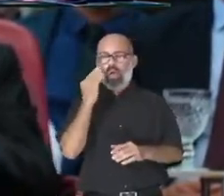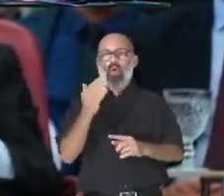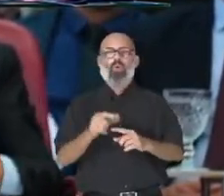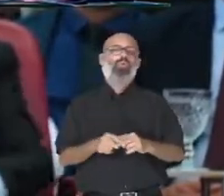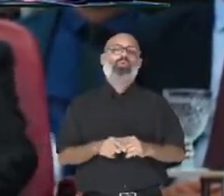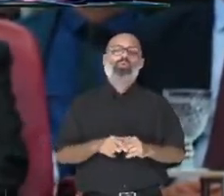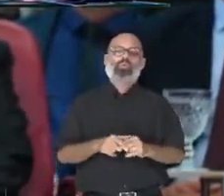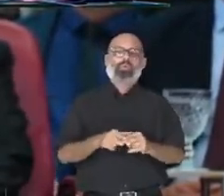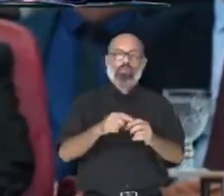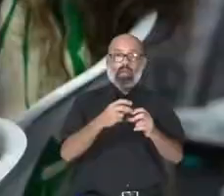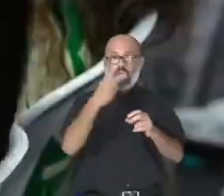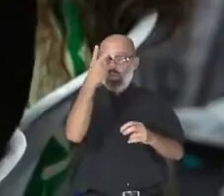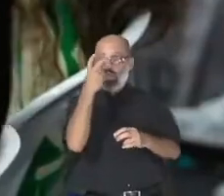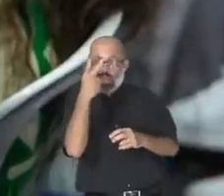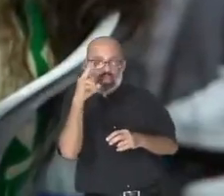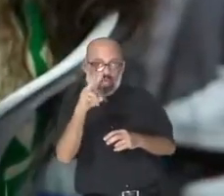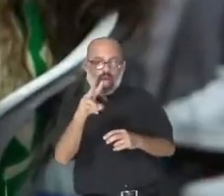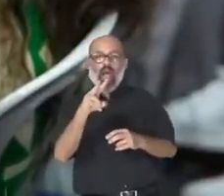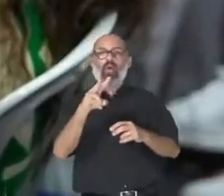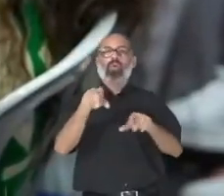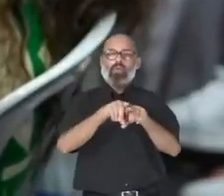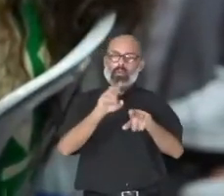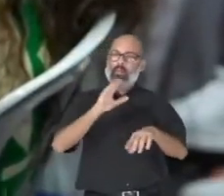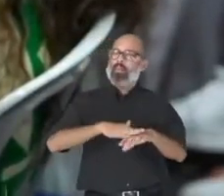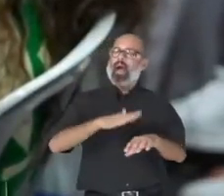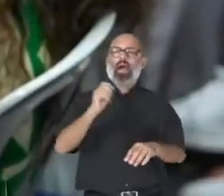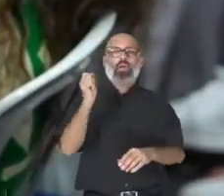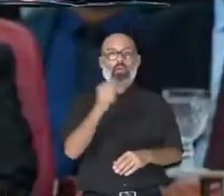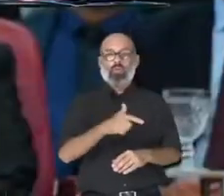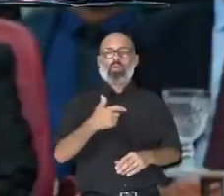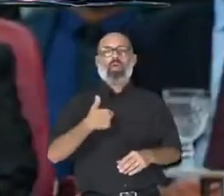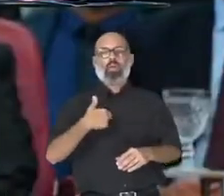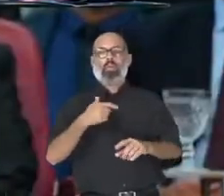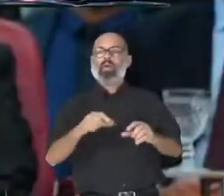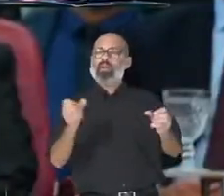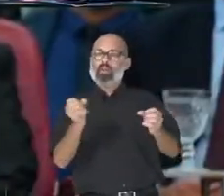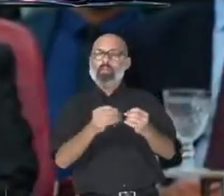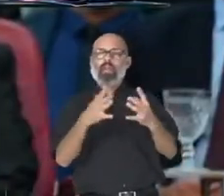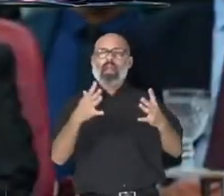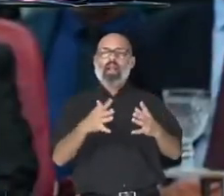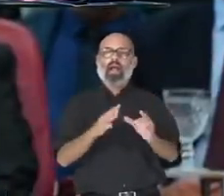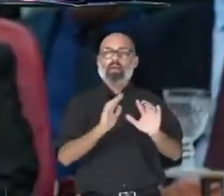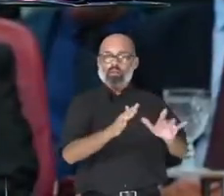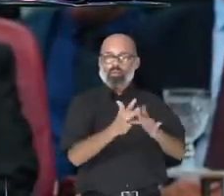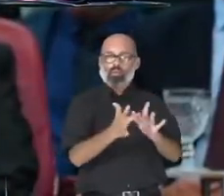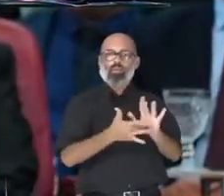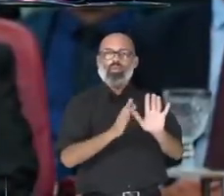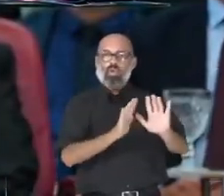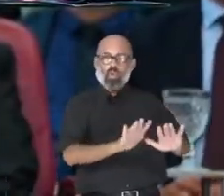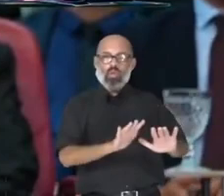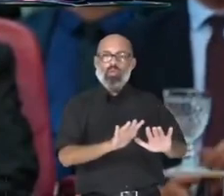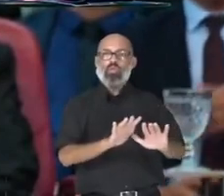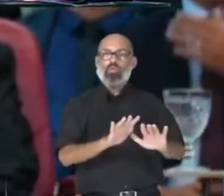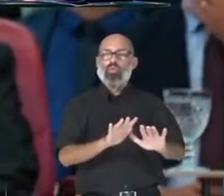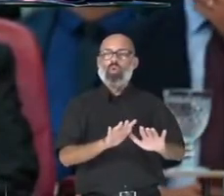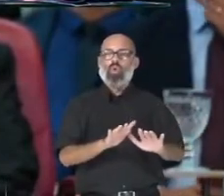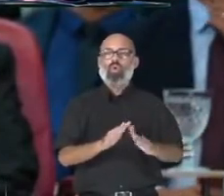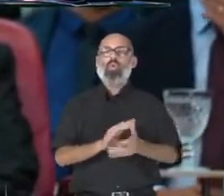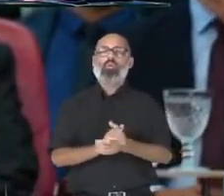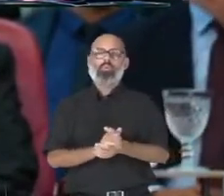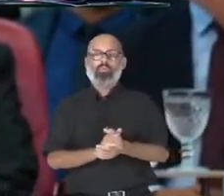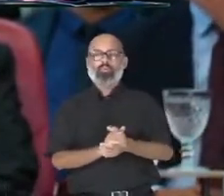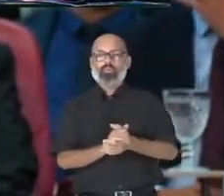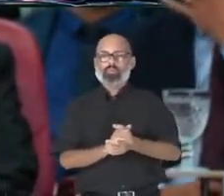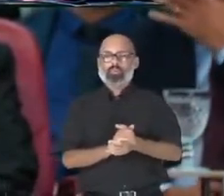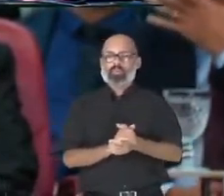curar o cego? Vocês curarão cegos mais do que eu. Mas tem um milagre que ele deixou para nós fazermos, que esse é de arrancar tatu da